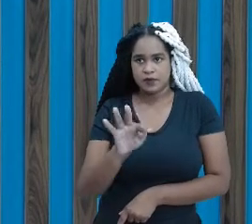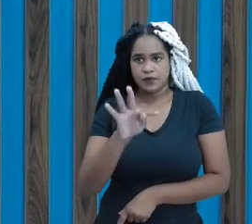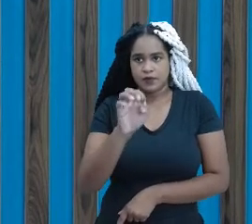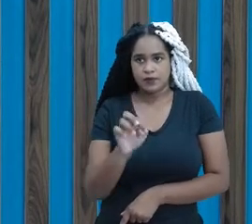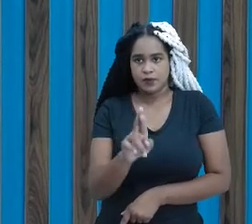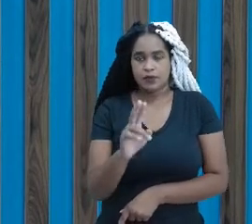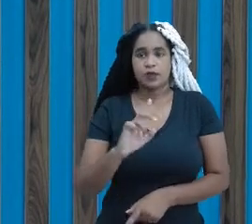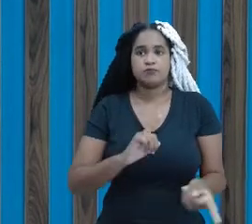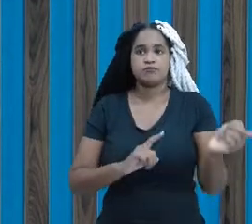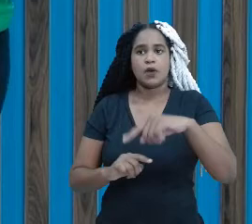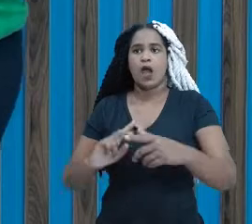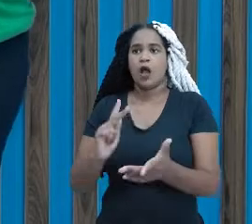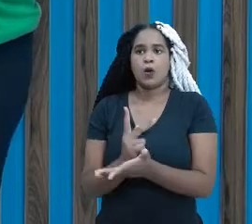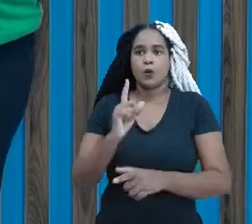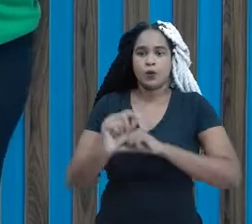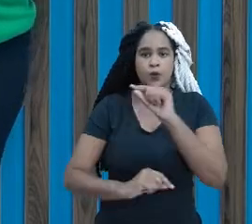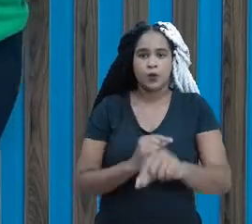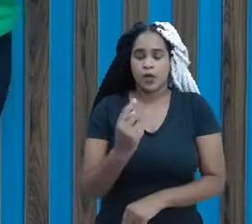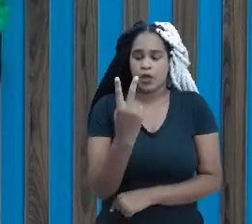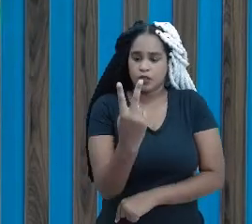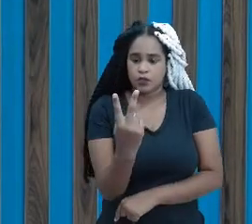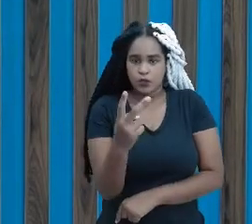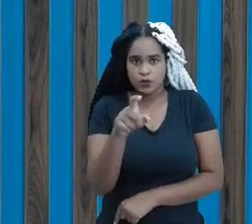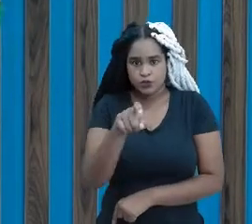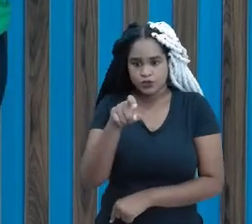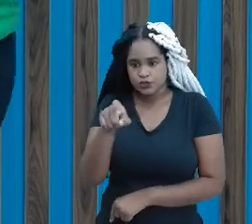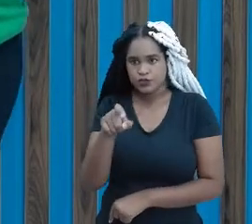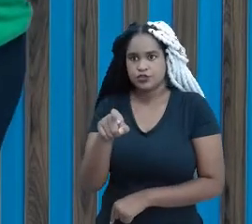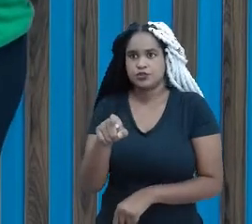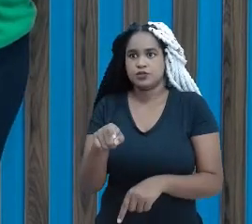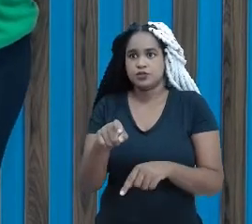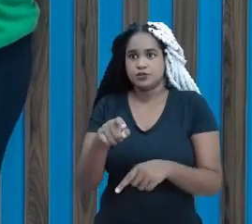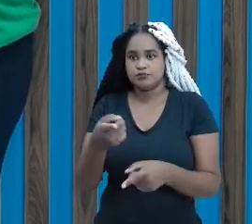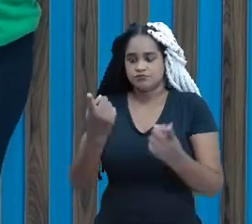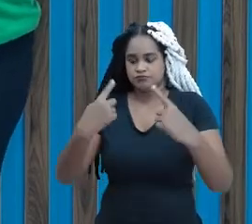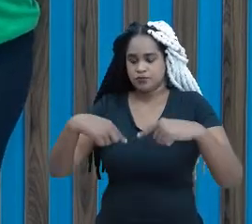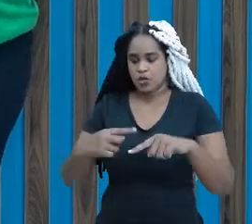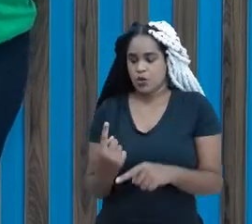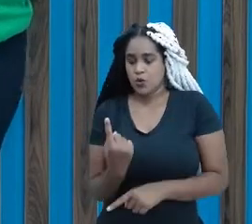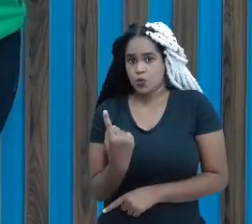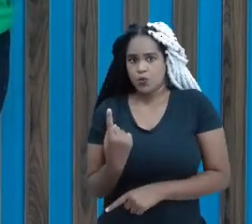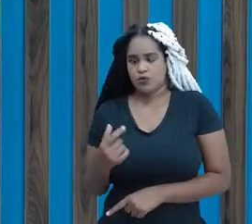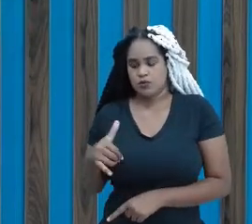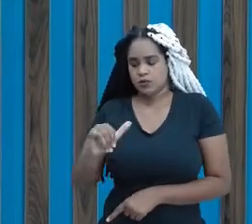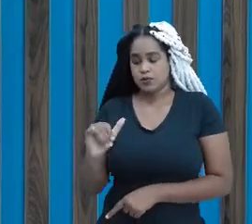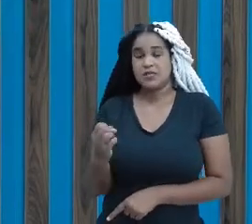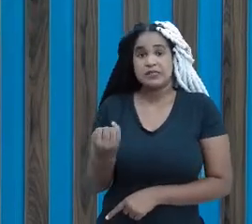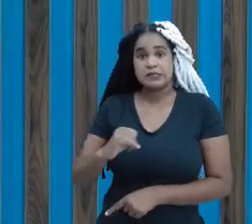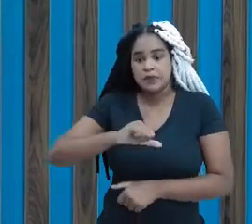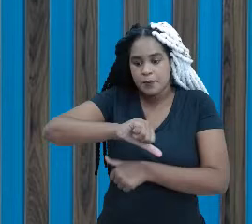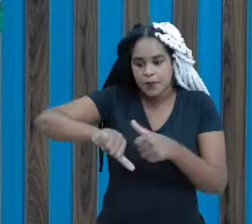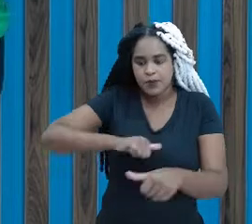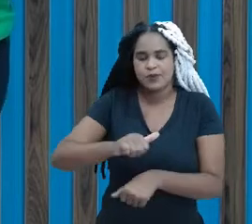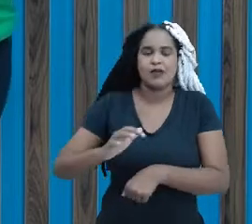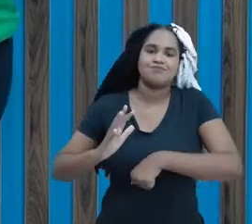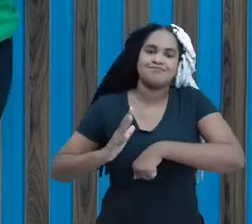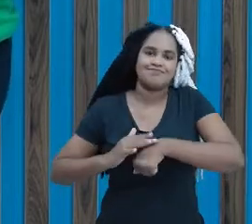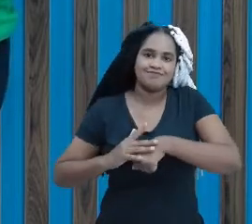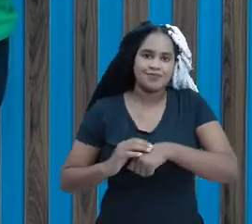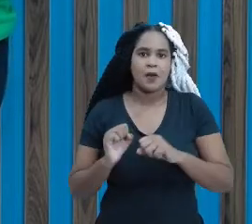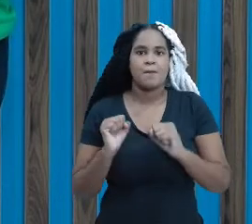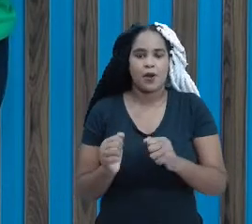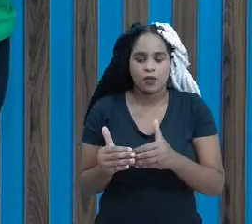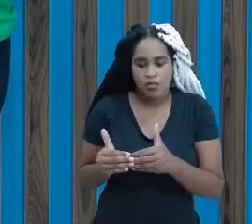2X e um Y. Então, assim, gente, essas alterações, se ocorrerem, provavelmente vai dar problema e